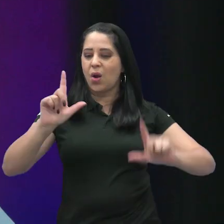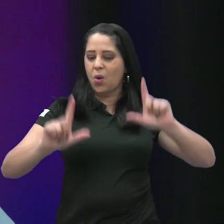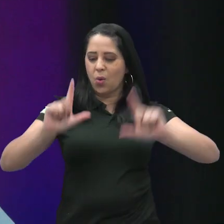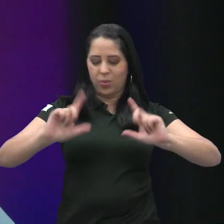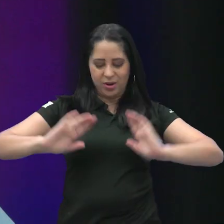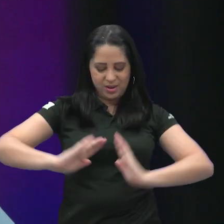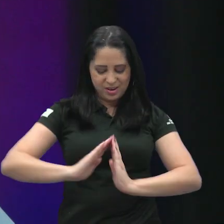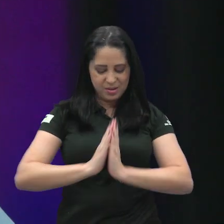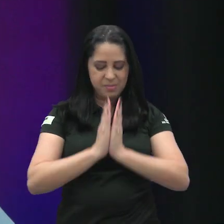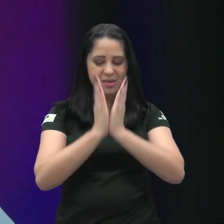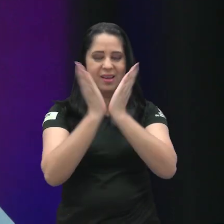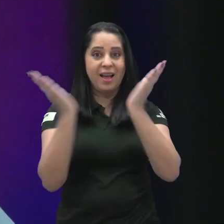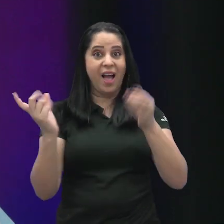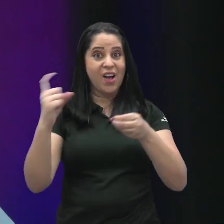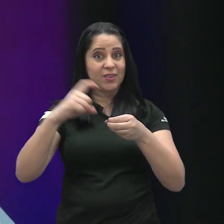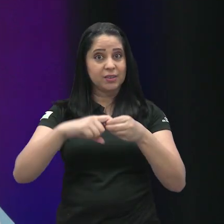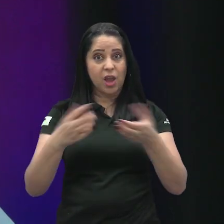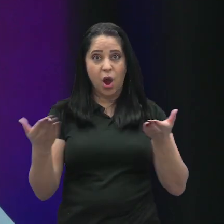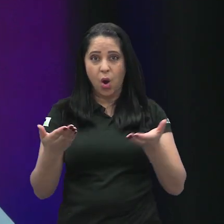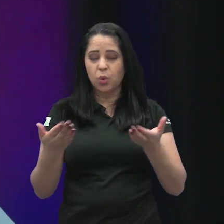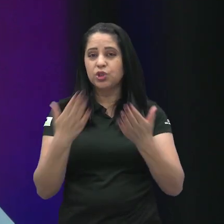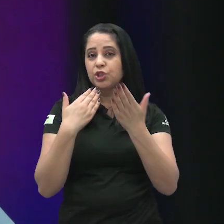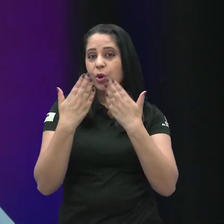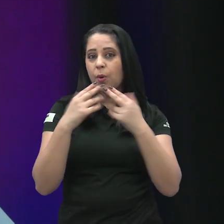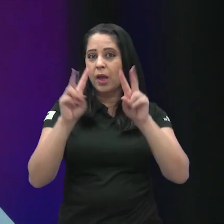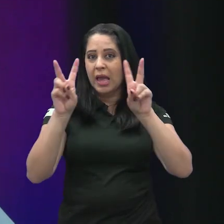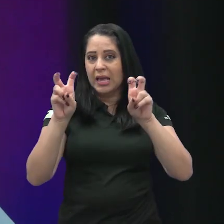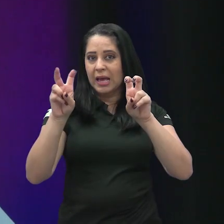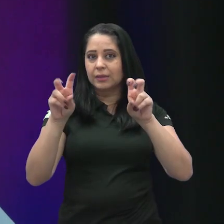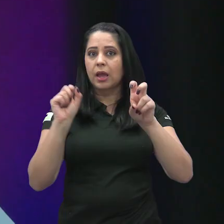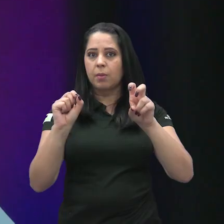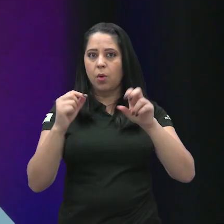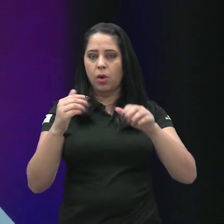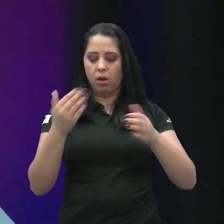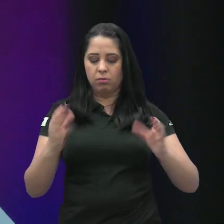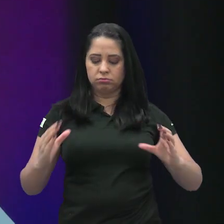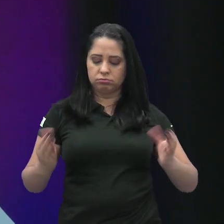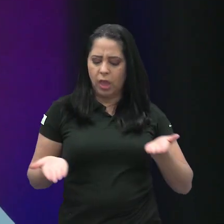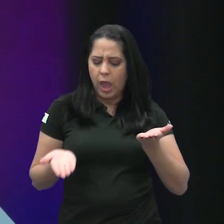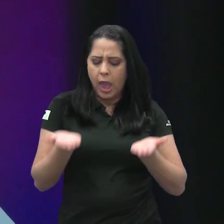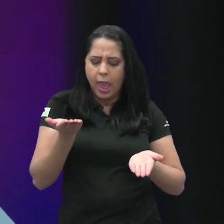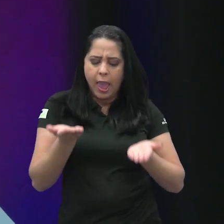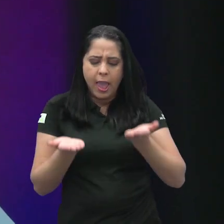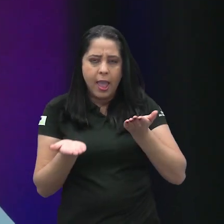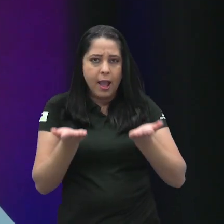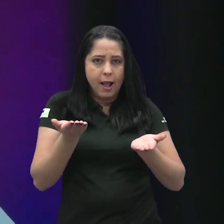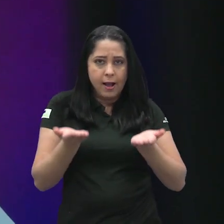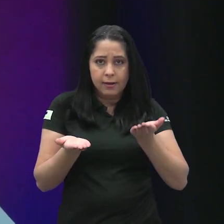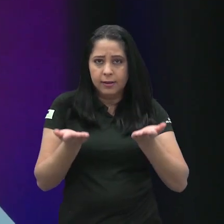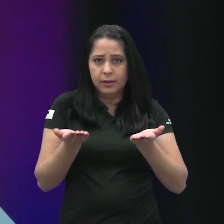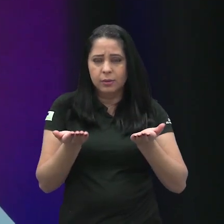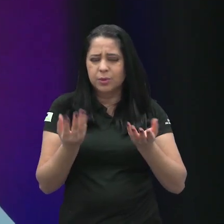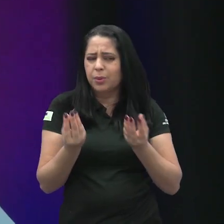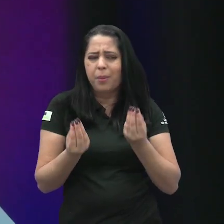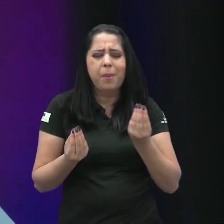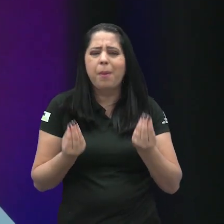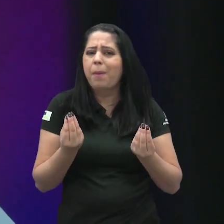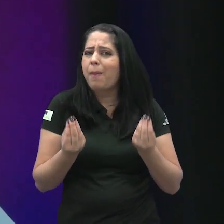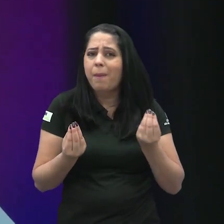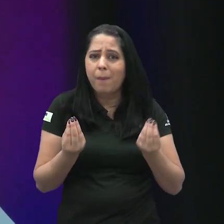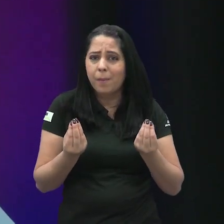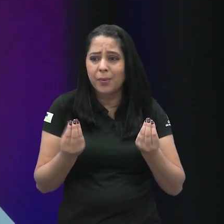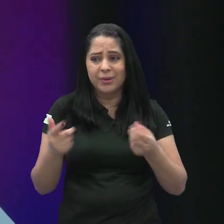Voltamos com inspiração e hoje estamos falando sobre equilíbrio integral. como manter um estilo de vida que